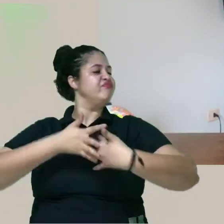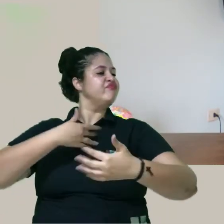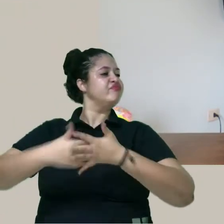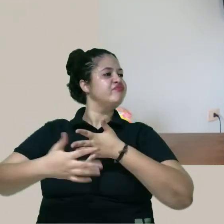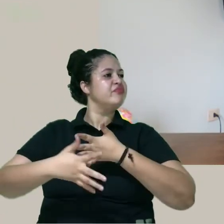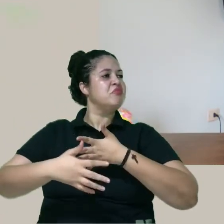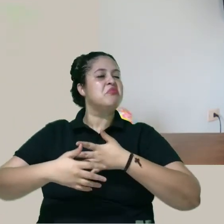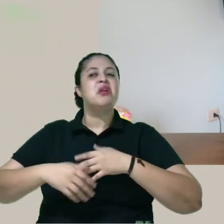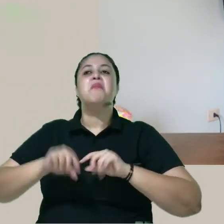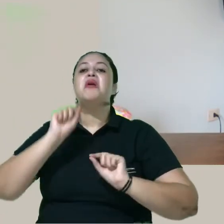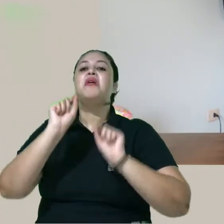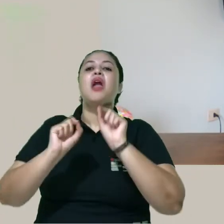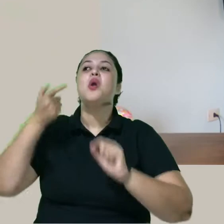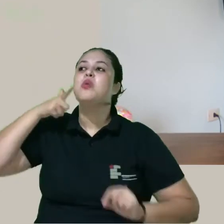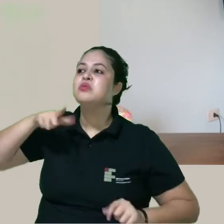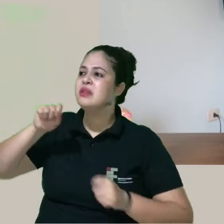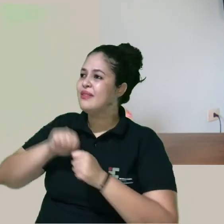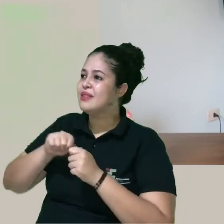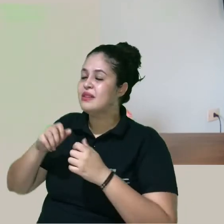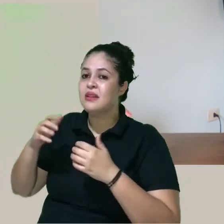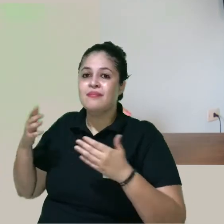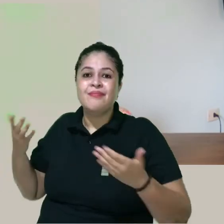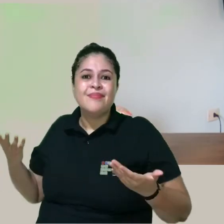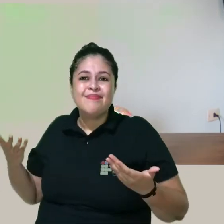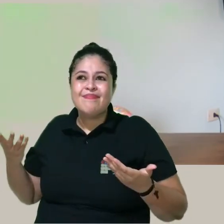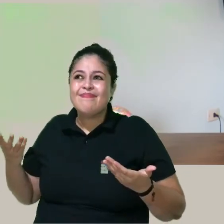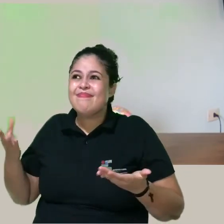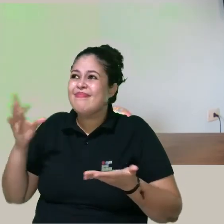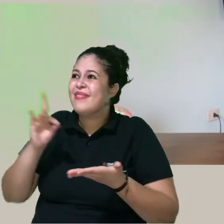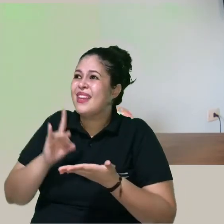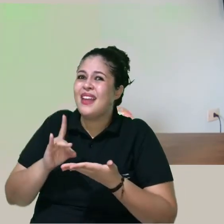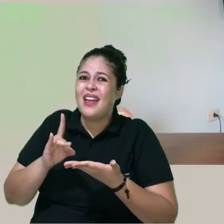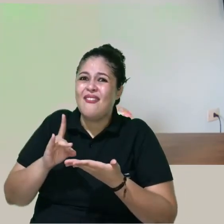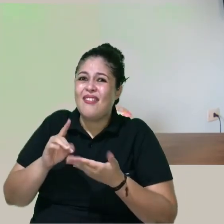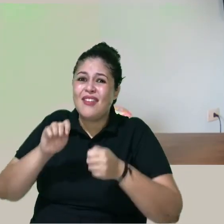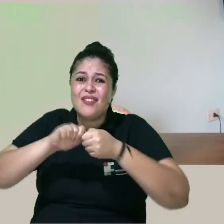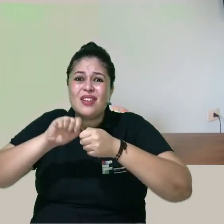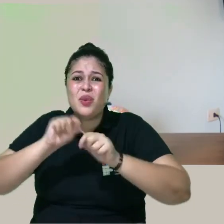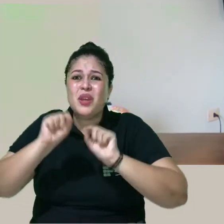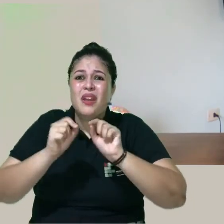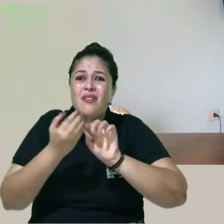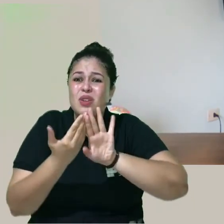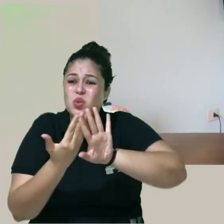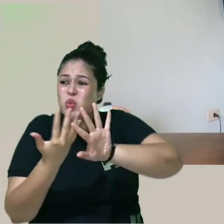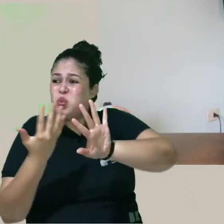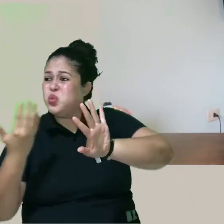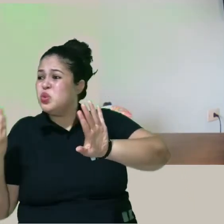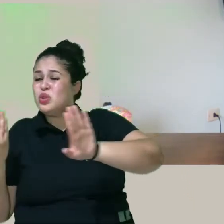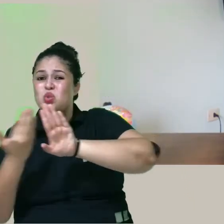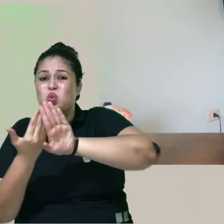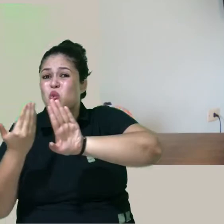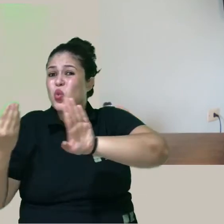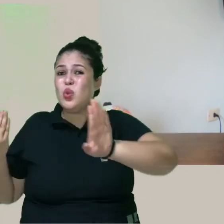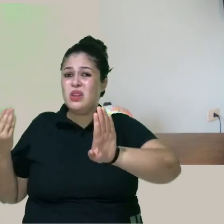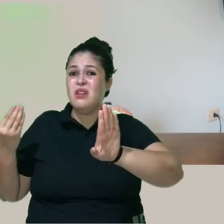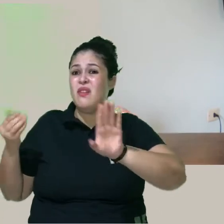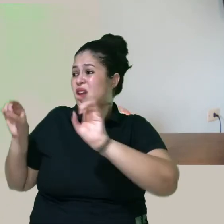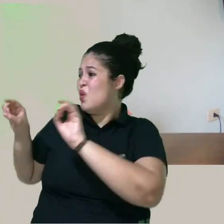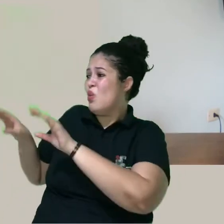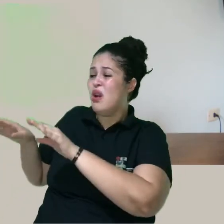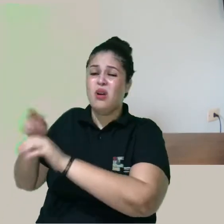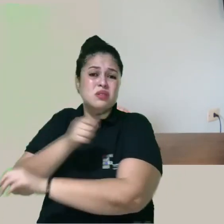maneira e para quem puder fazer, isso evidentemente acaba excluindo uma boa parte